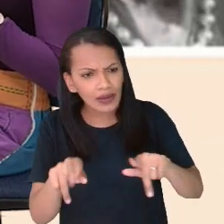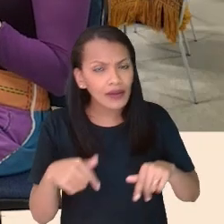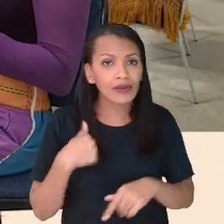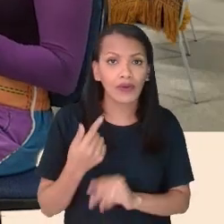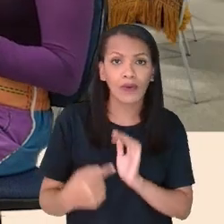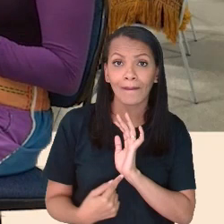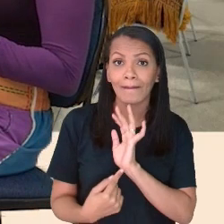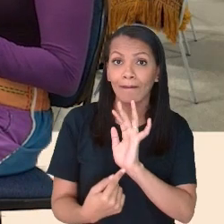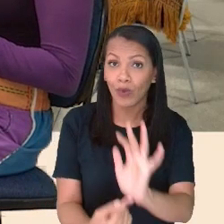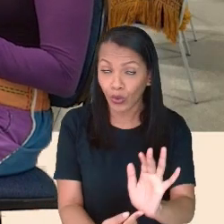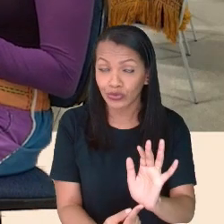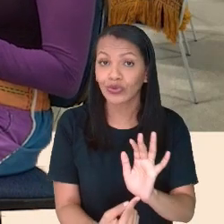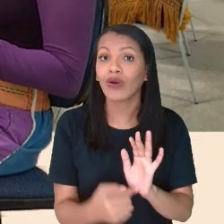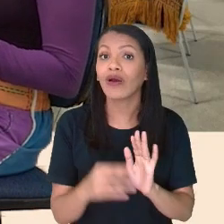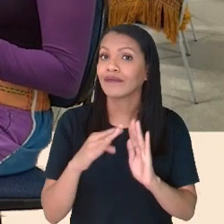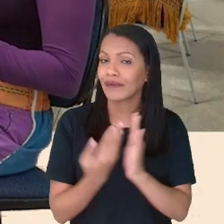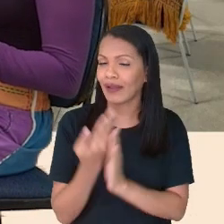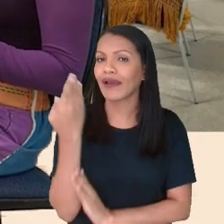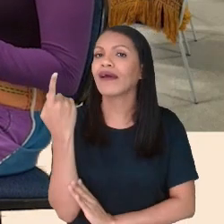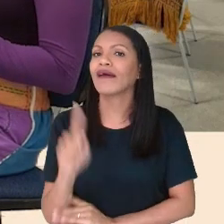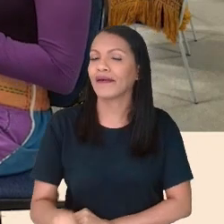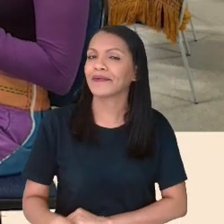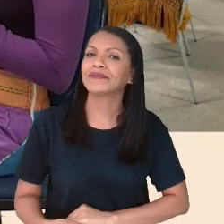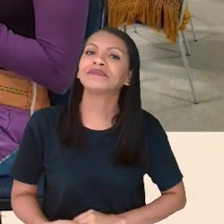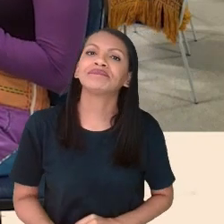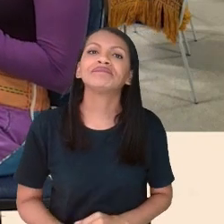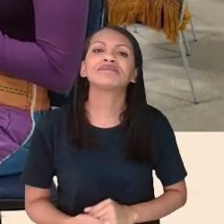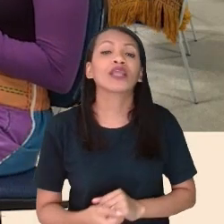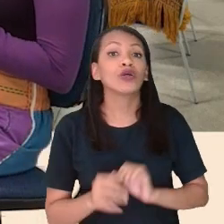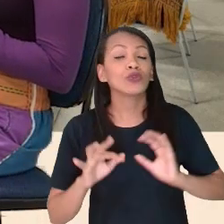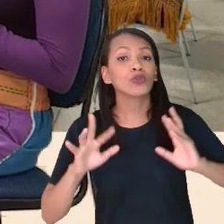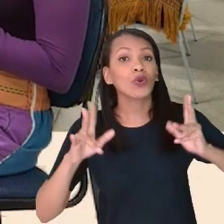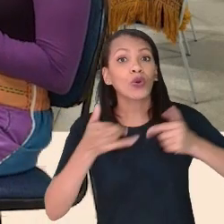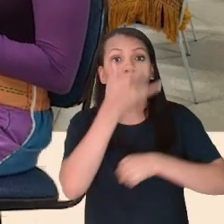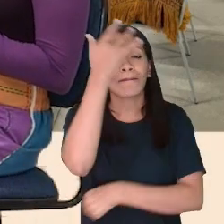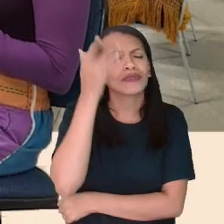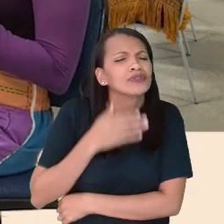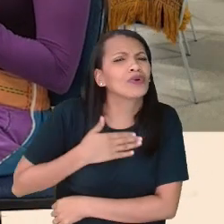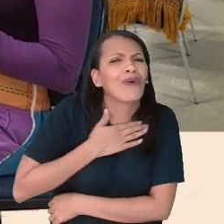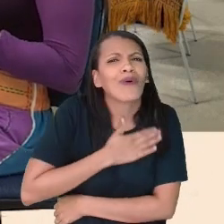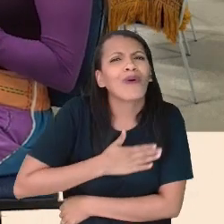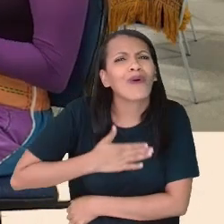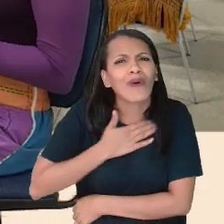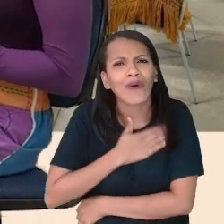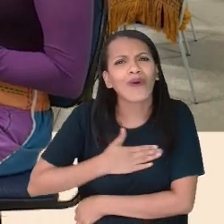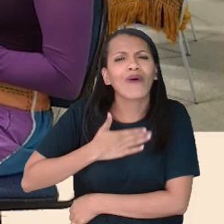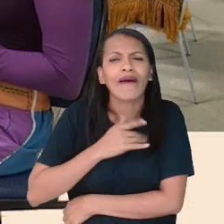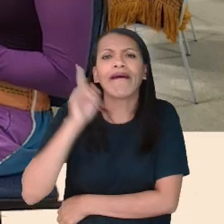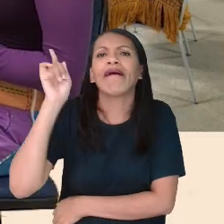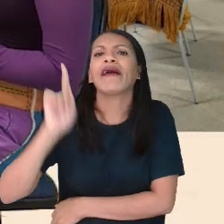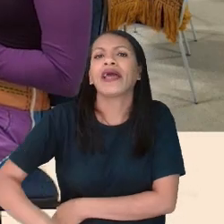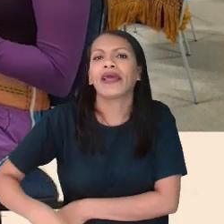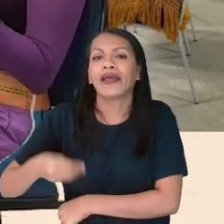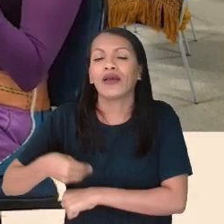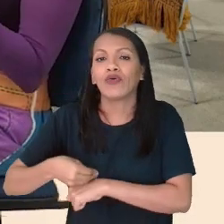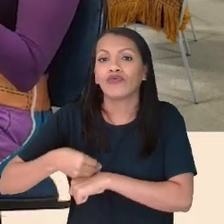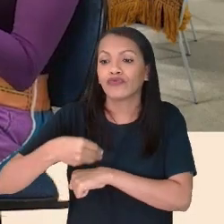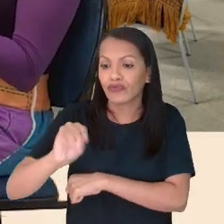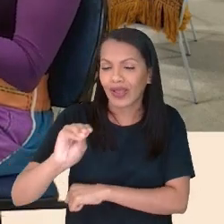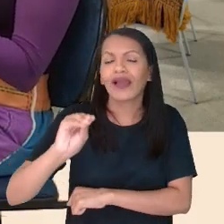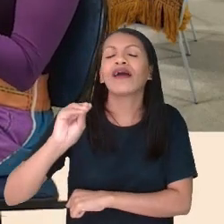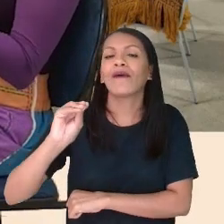os comentários foram esses, sabe? Assim, todo mundo gostou muito, porque essa é a mensagem. Essa é a